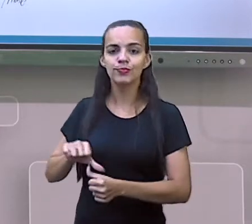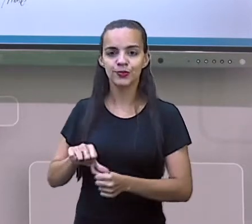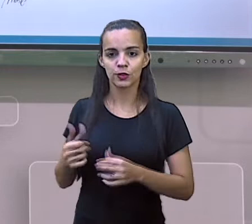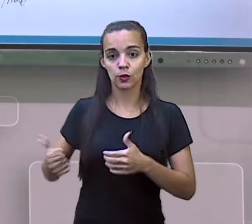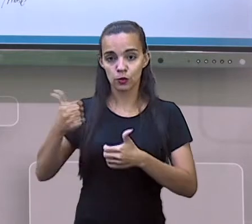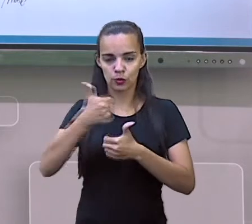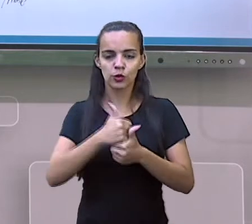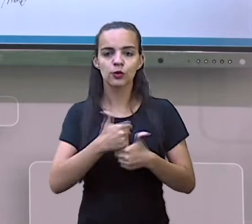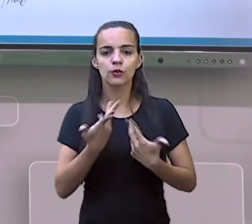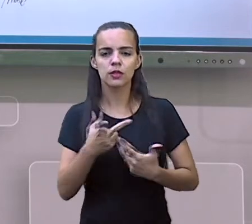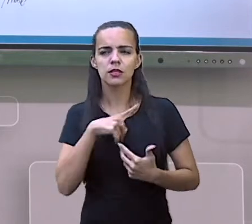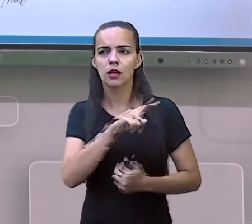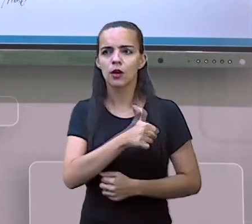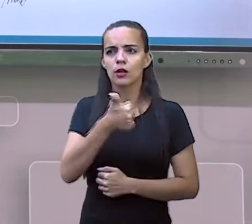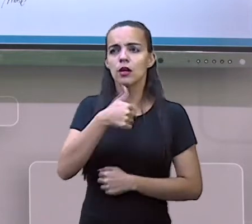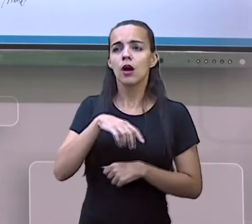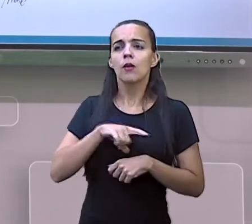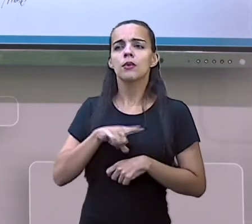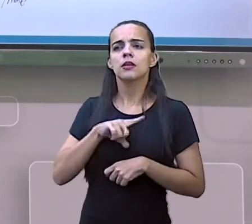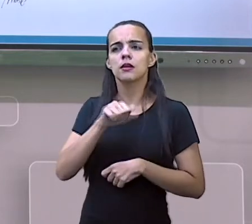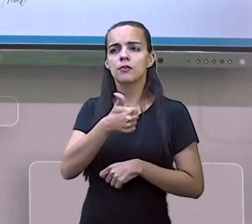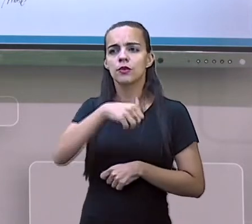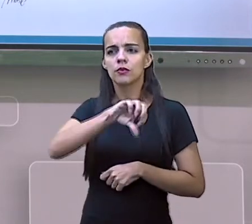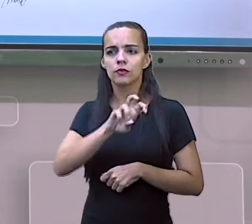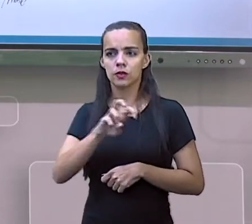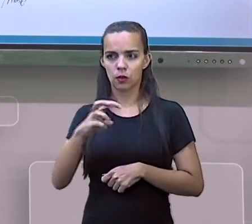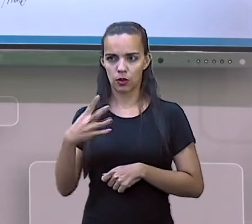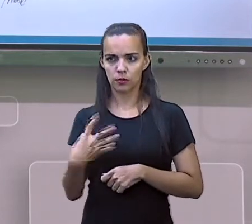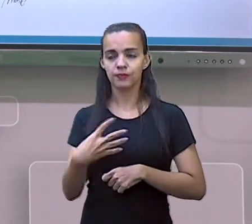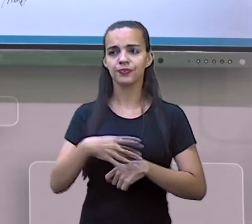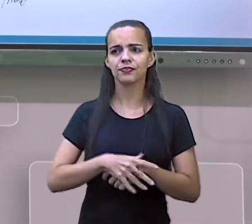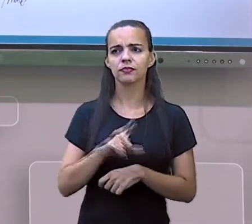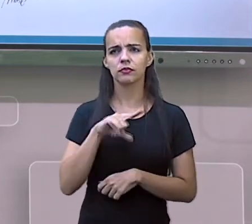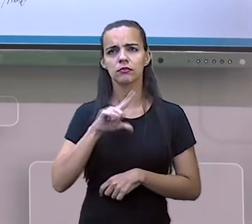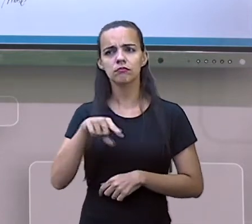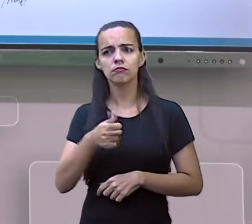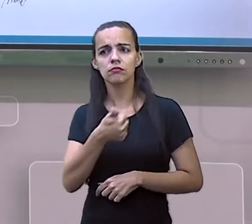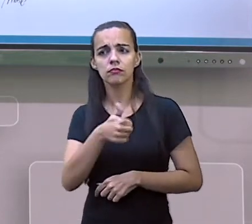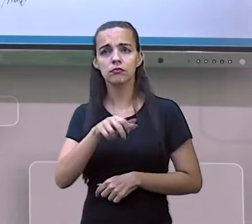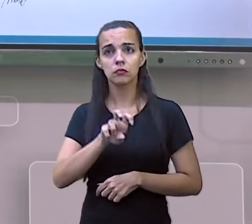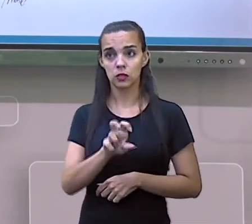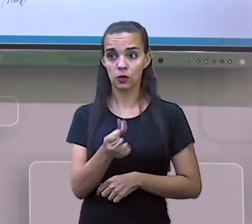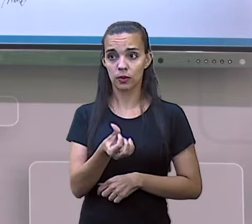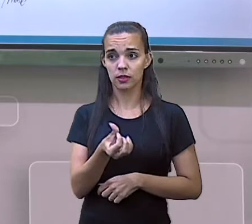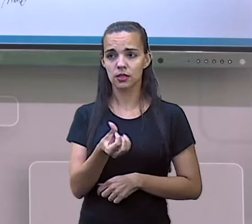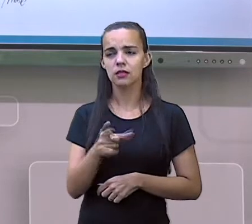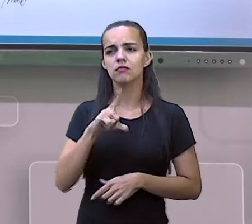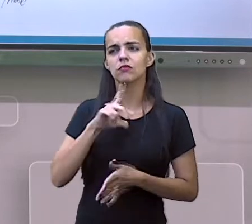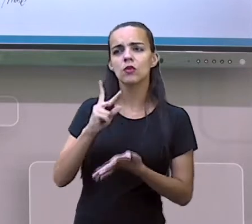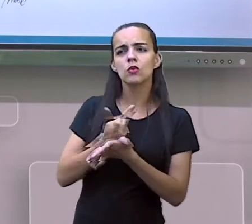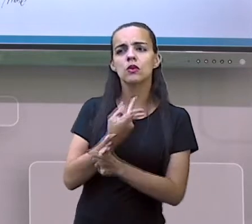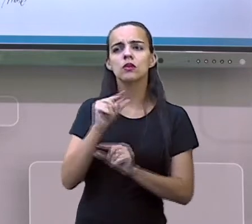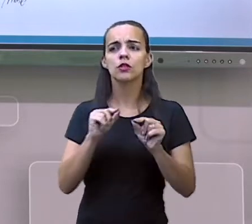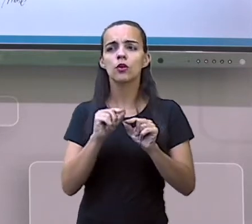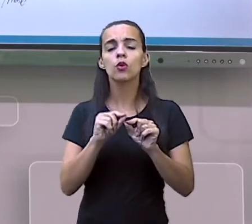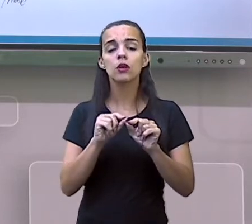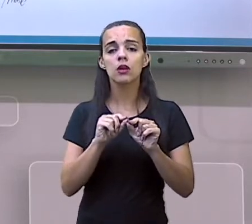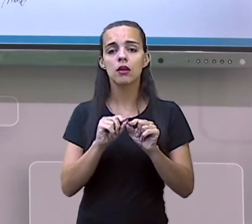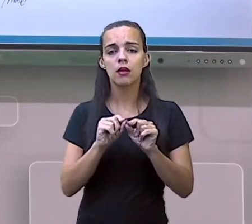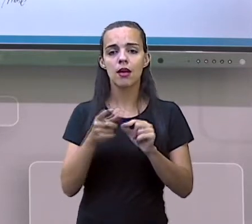da primeira vacina de poliomielite em 55. Em 57, acontece o lançamento da